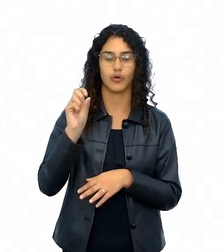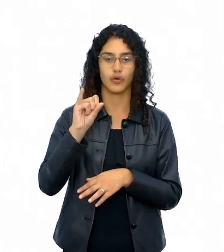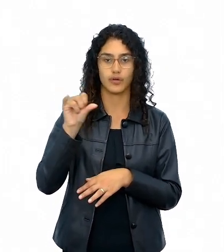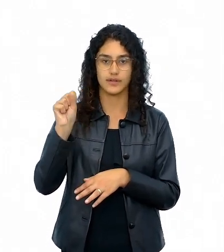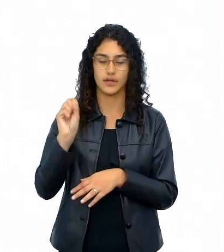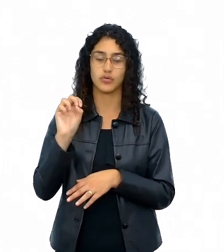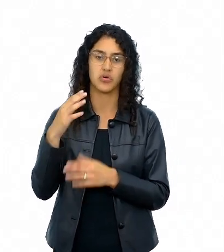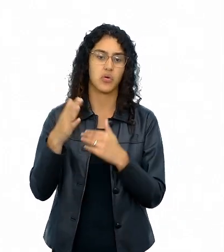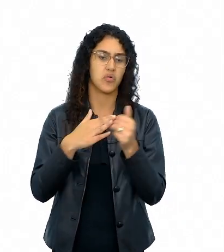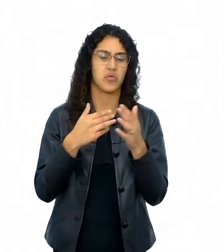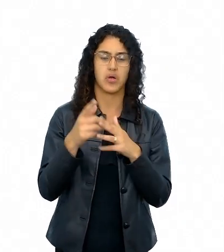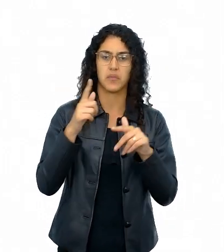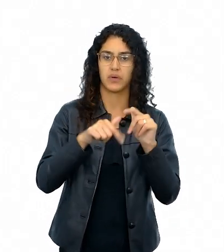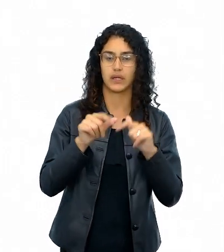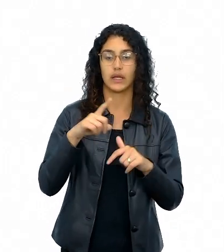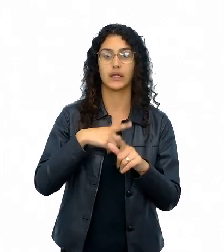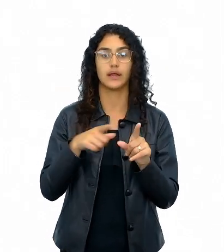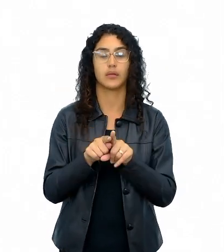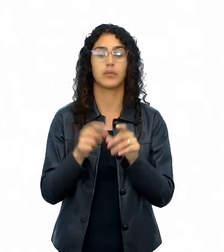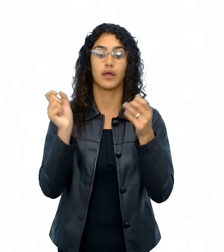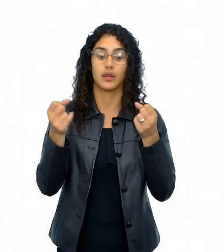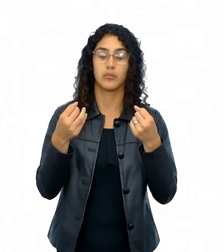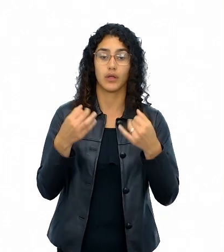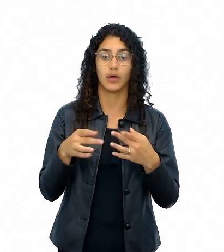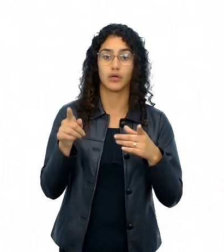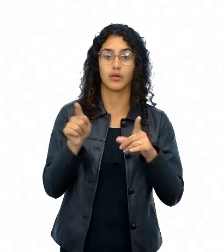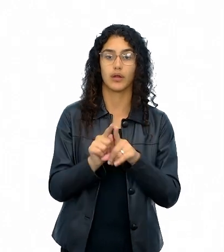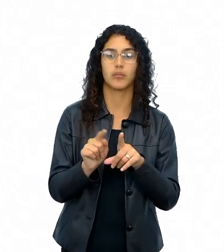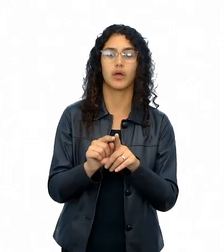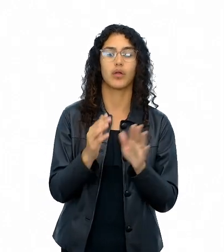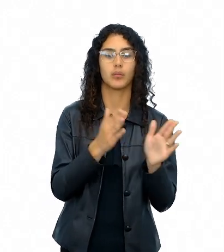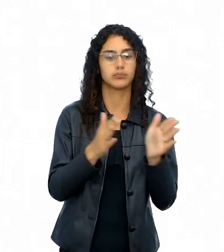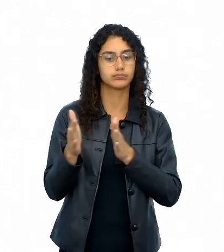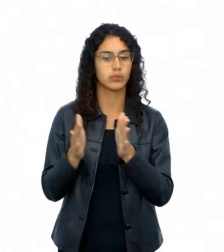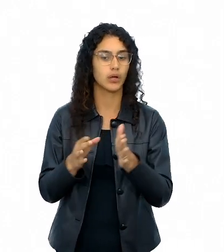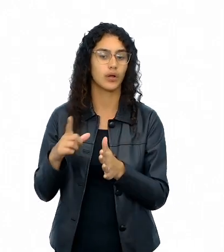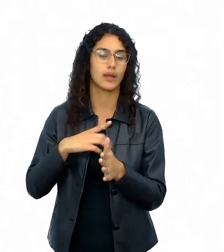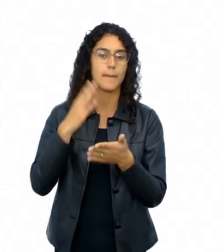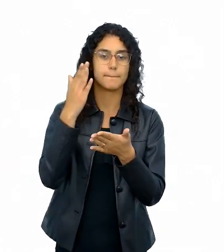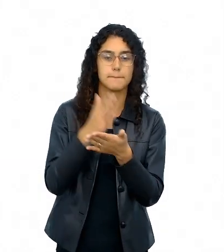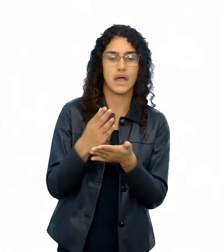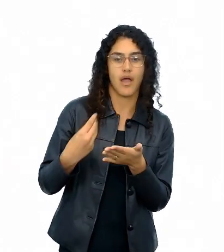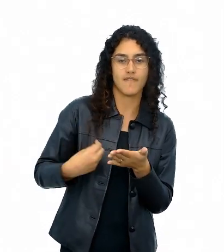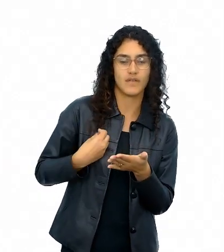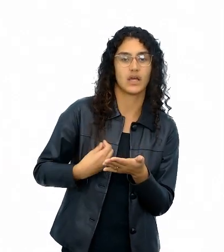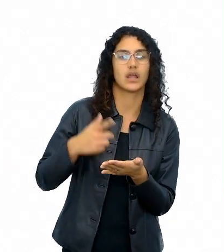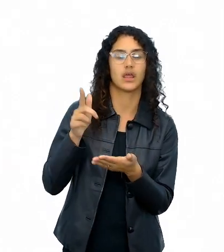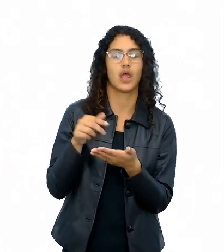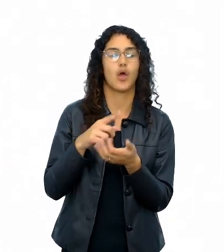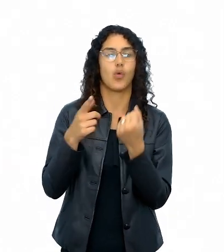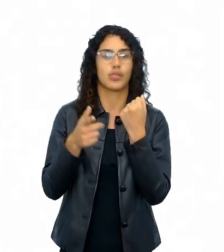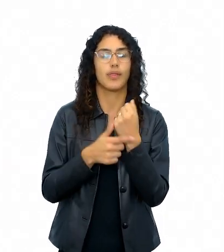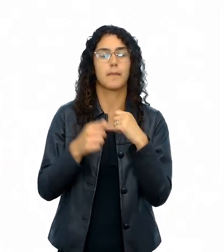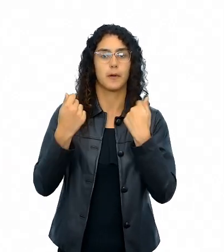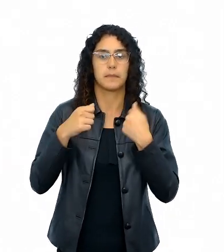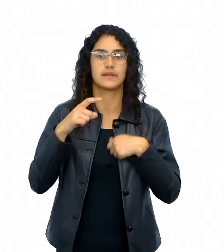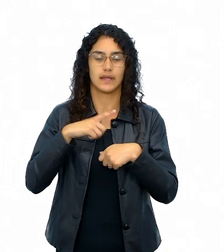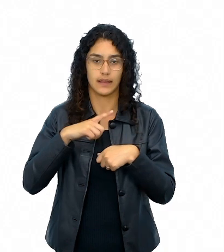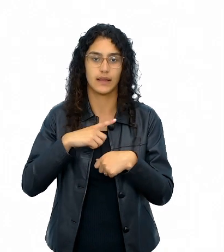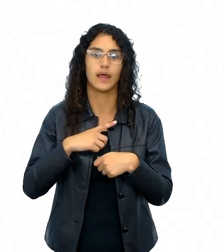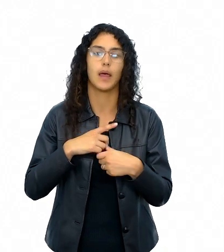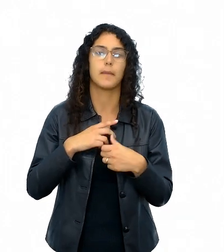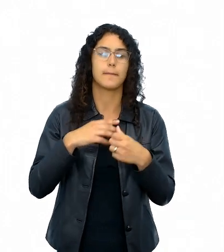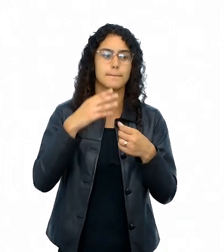qualquer matéria orgânica, né, a gente então está falando, usa-se esse período de meia-vida, que é o tempo necessário para que metade